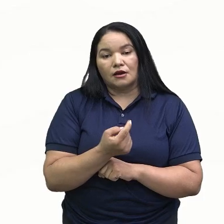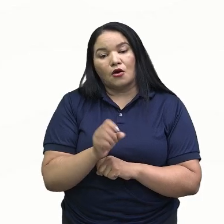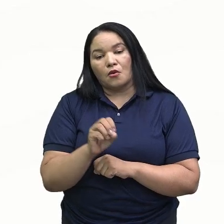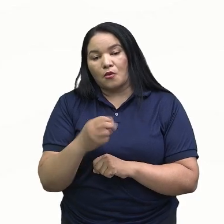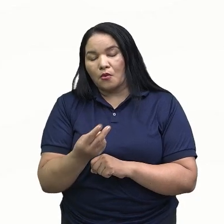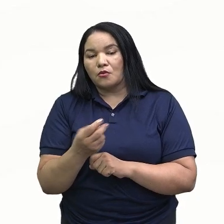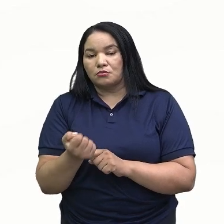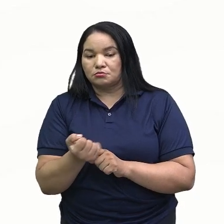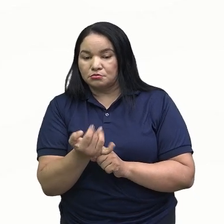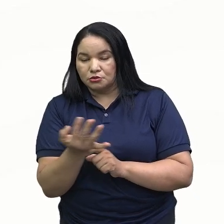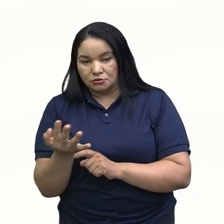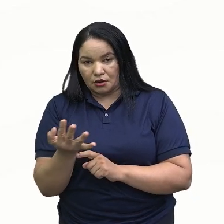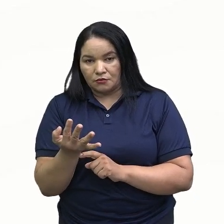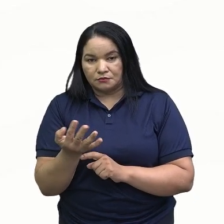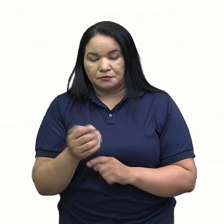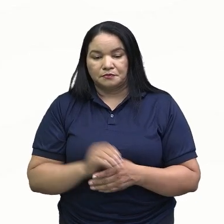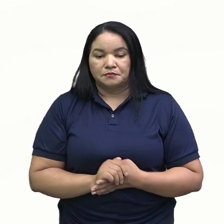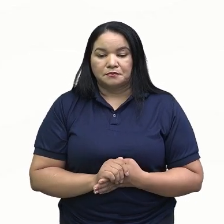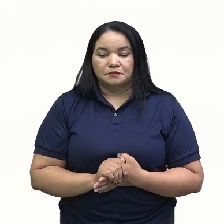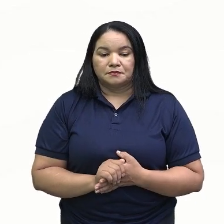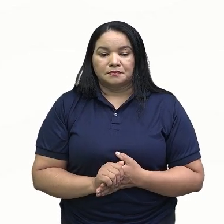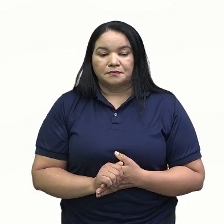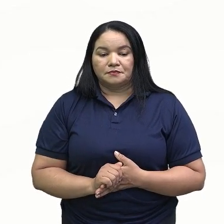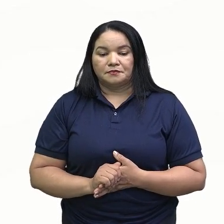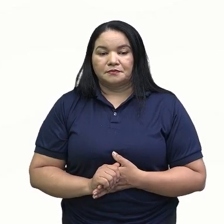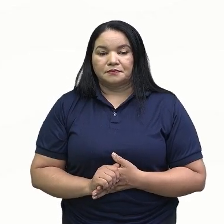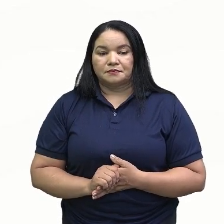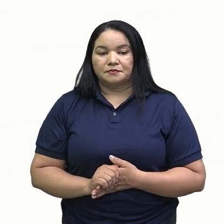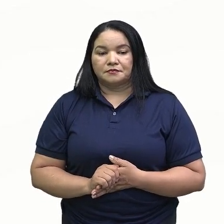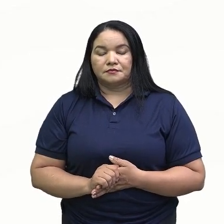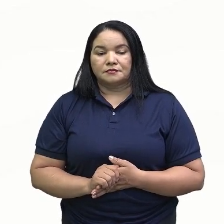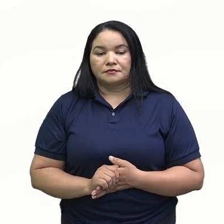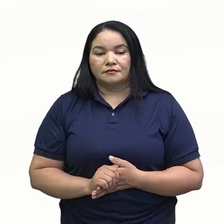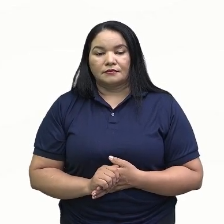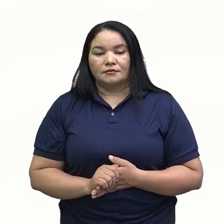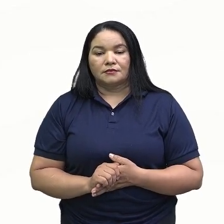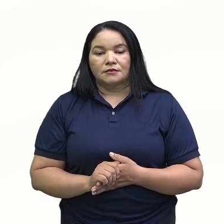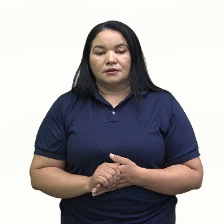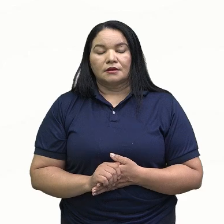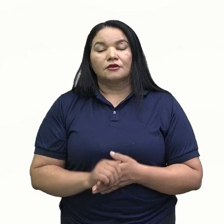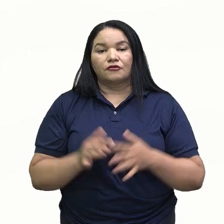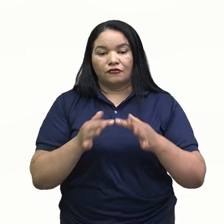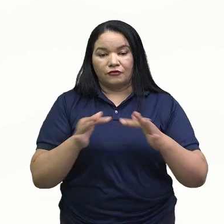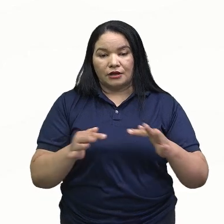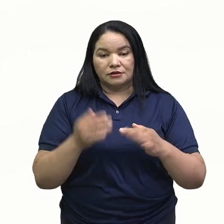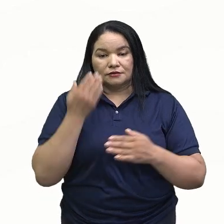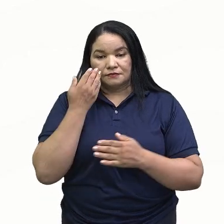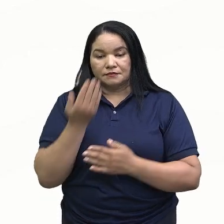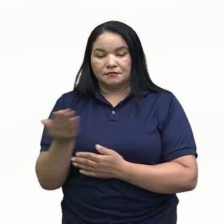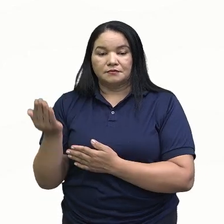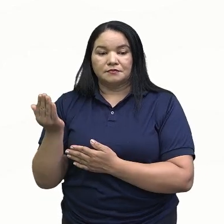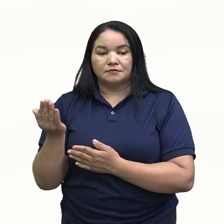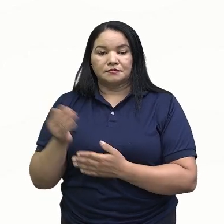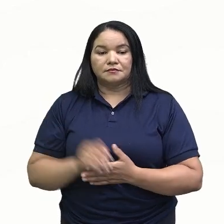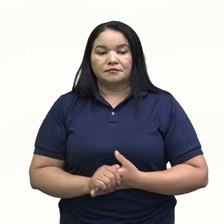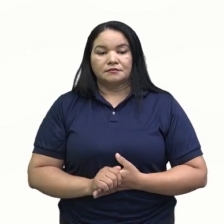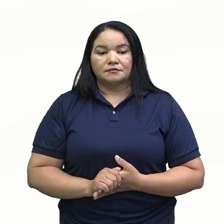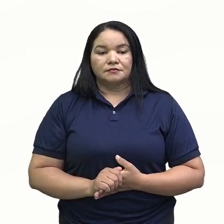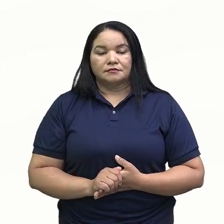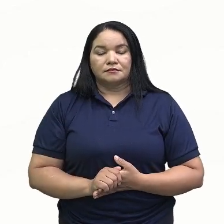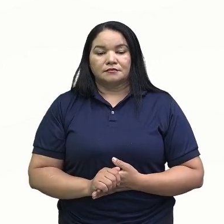verbo pode tanto ir para o singular quanto para o plural. Então, a maior parte dos funcionários,